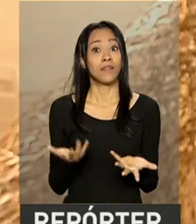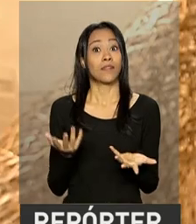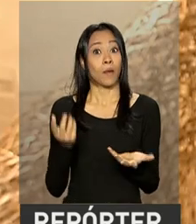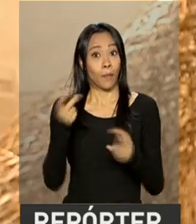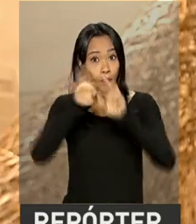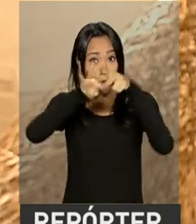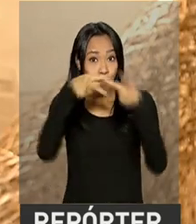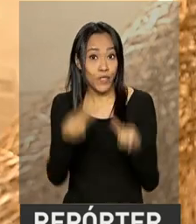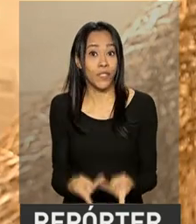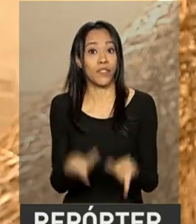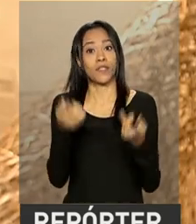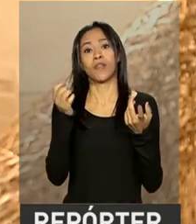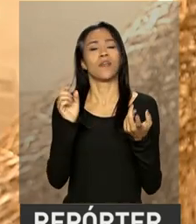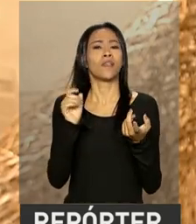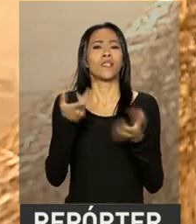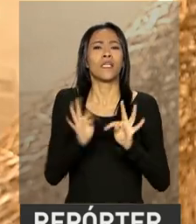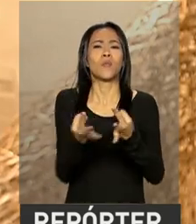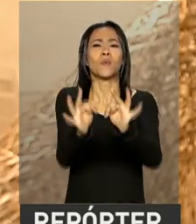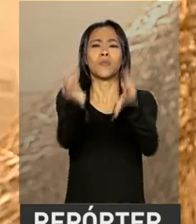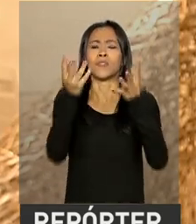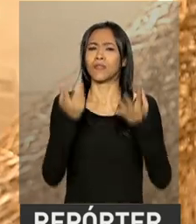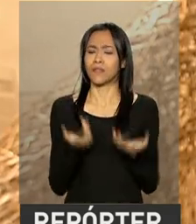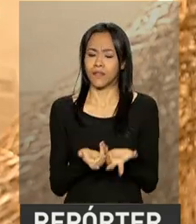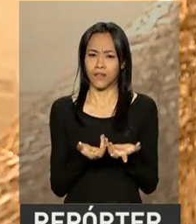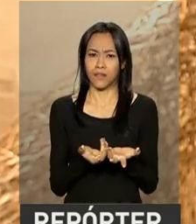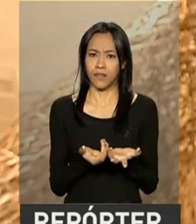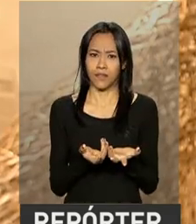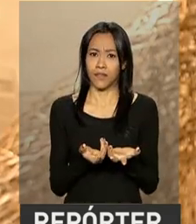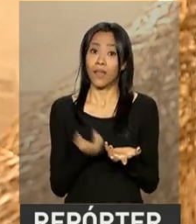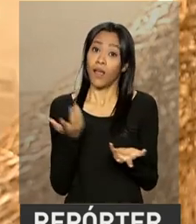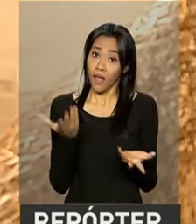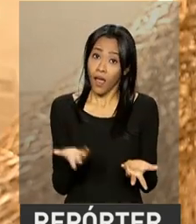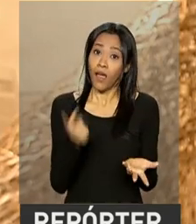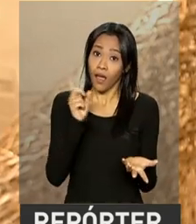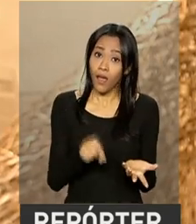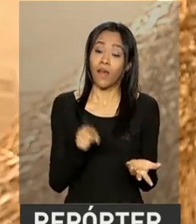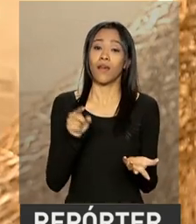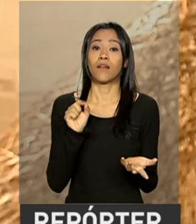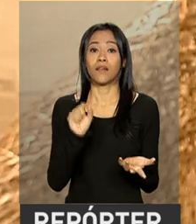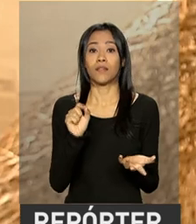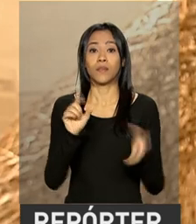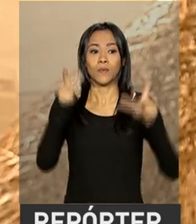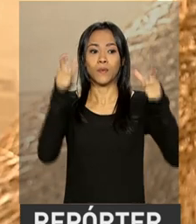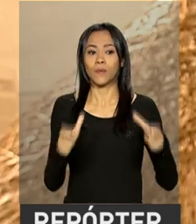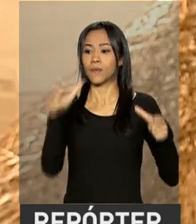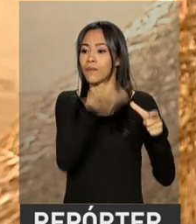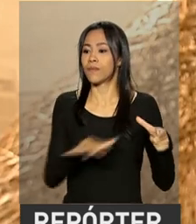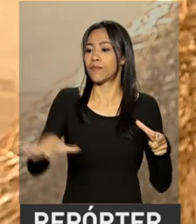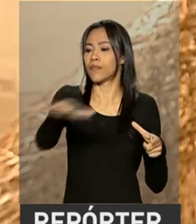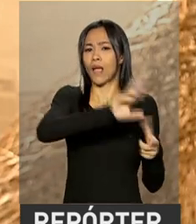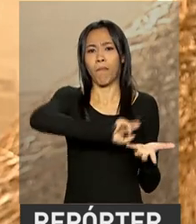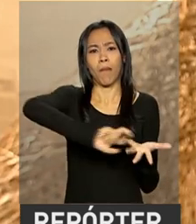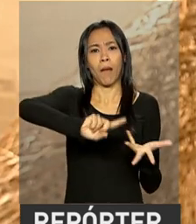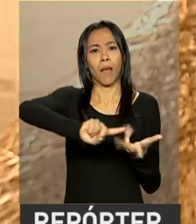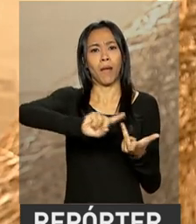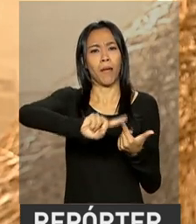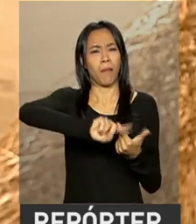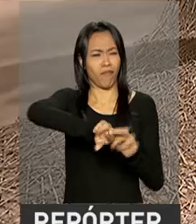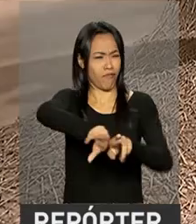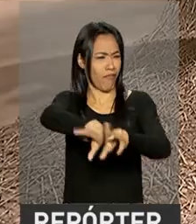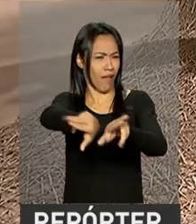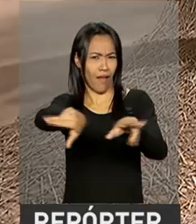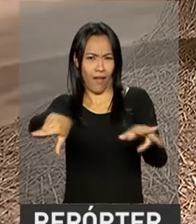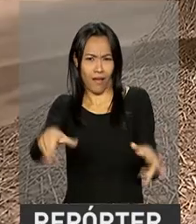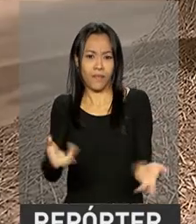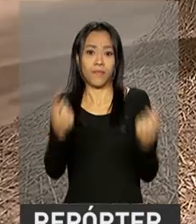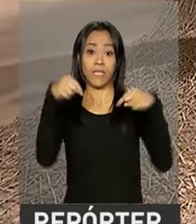projetos de transferência tecnológica. Esse é um projeto, uma instalação multidisciplinária, né?